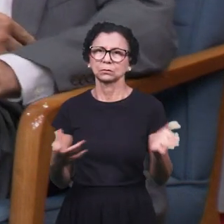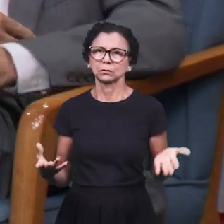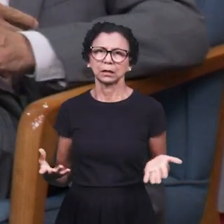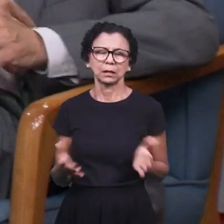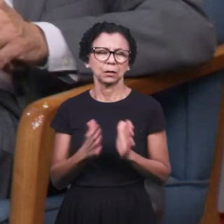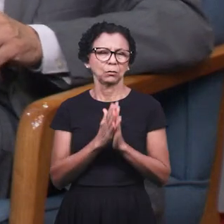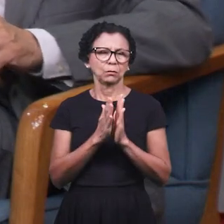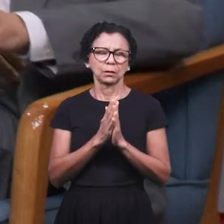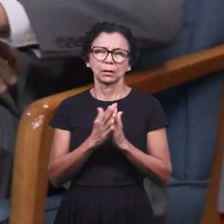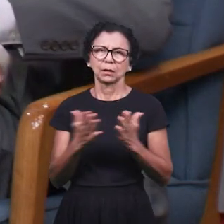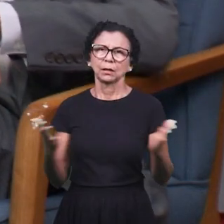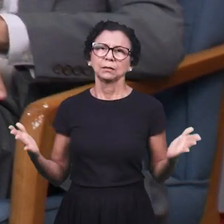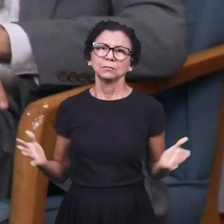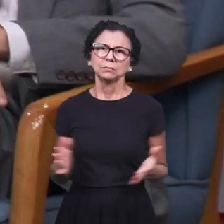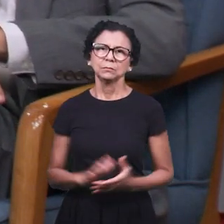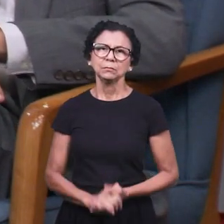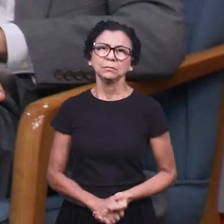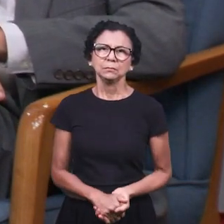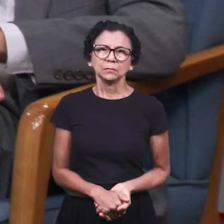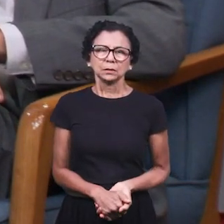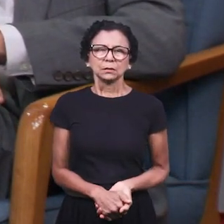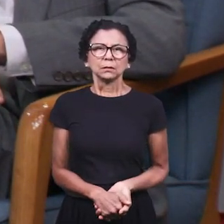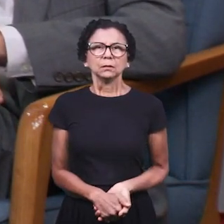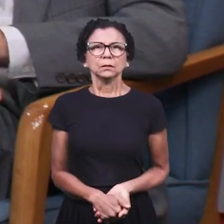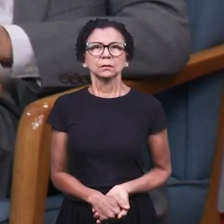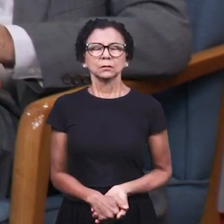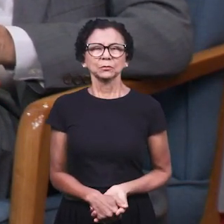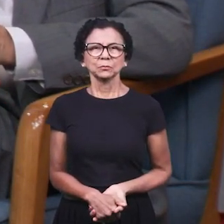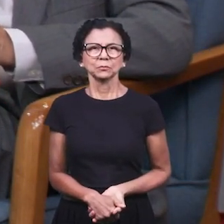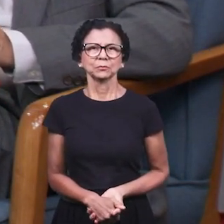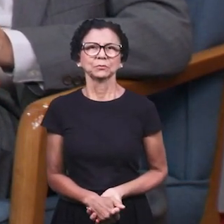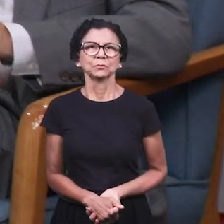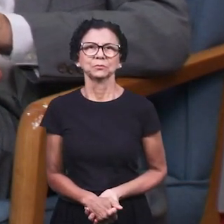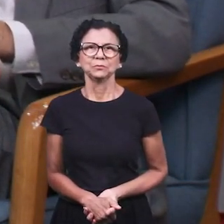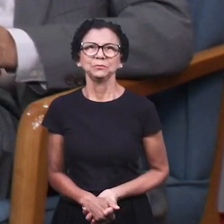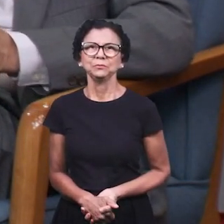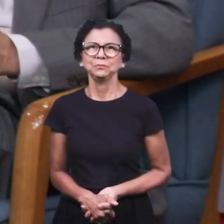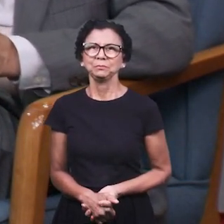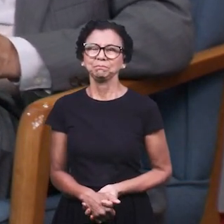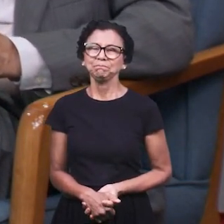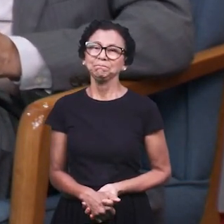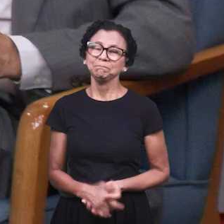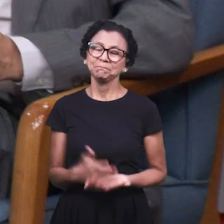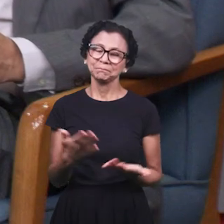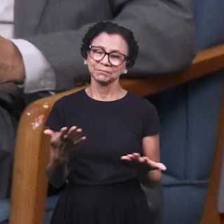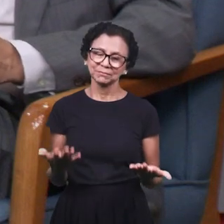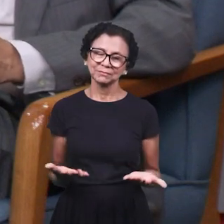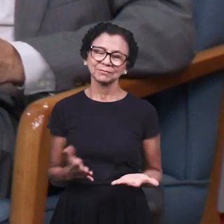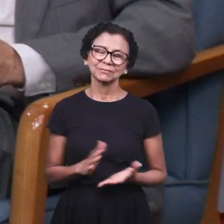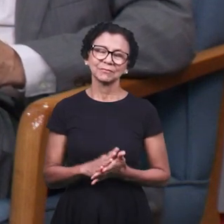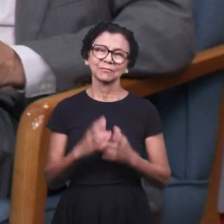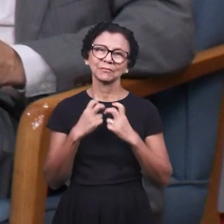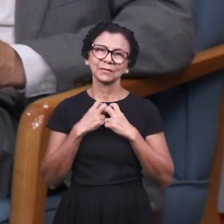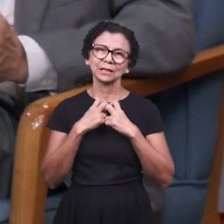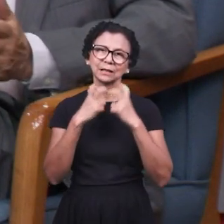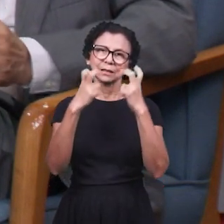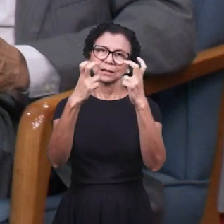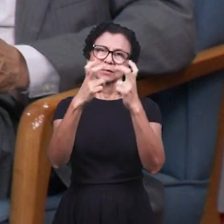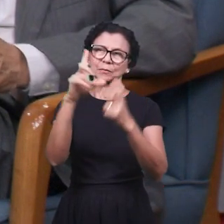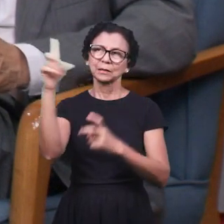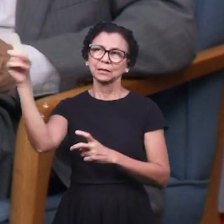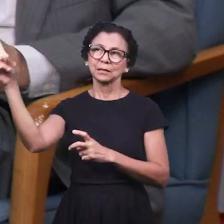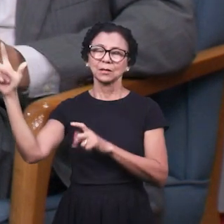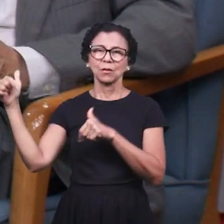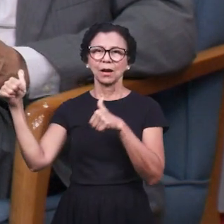ajudar, né? Para te dar uma ajuda naquilo ali, e acontece, você